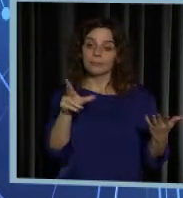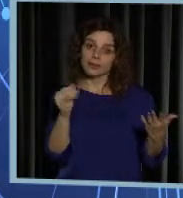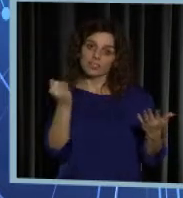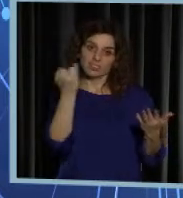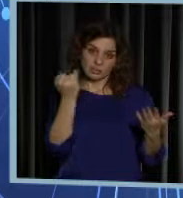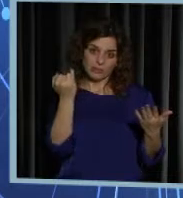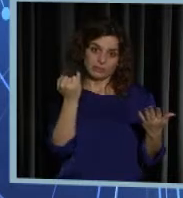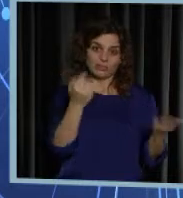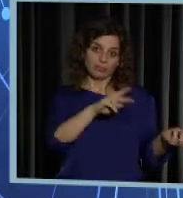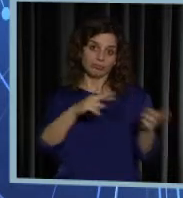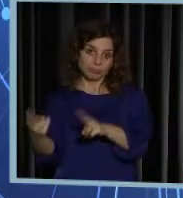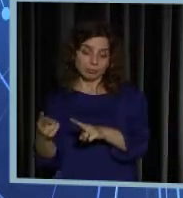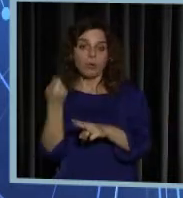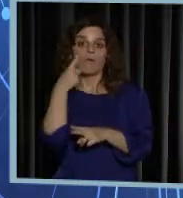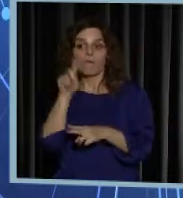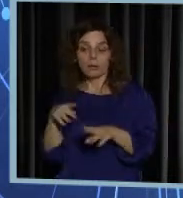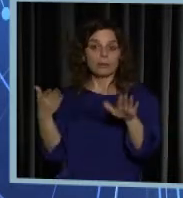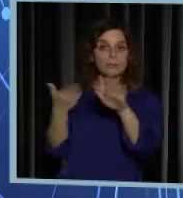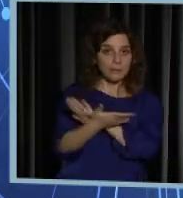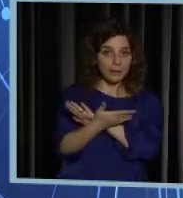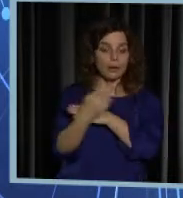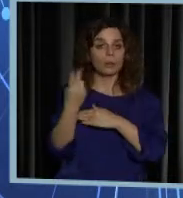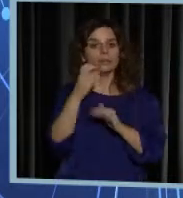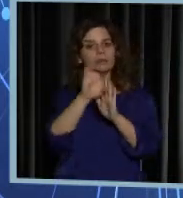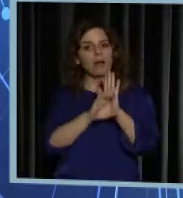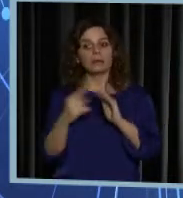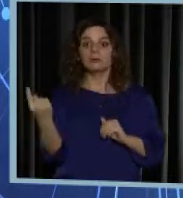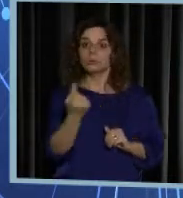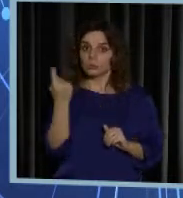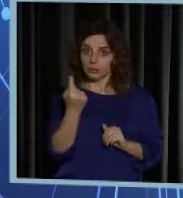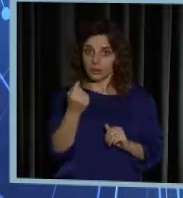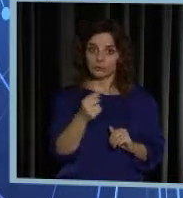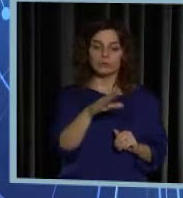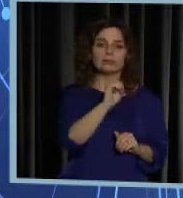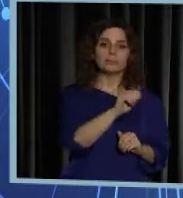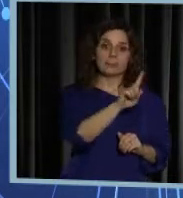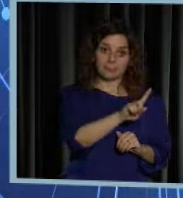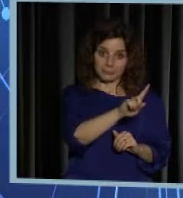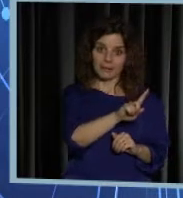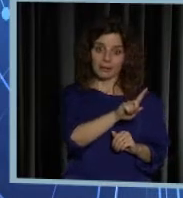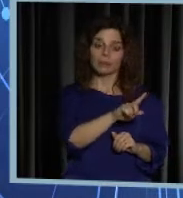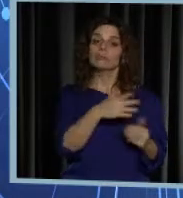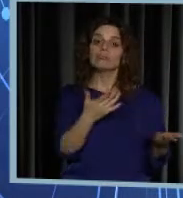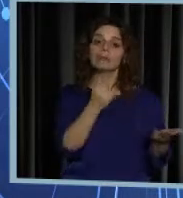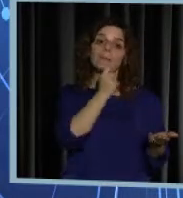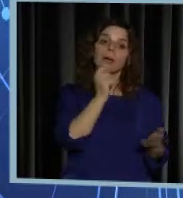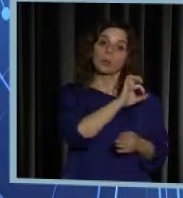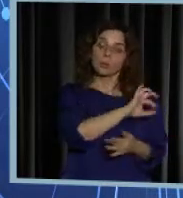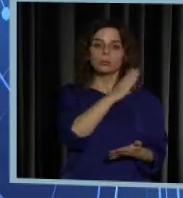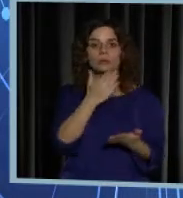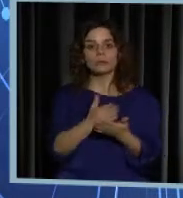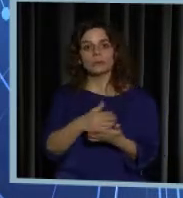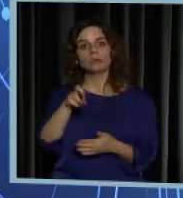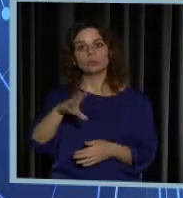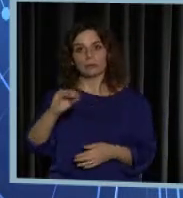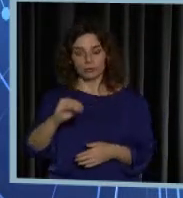par instituição-curso, reingressos e unidades curriculares isoladas, primeiro semestre, de 8 de maio